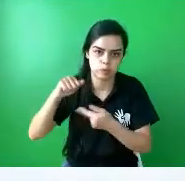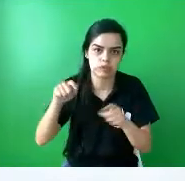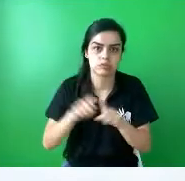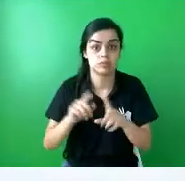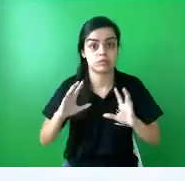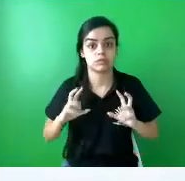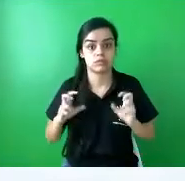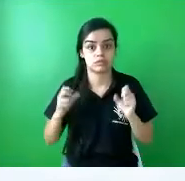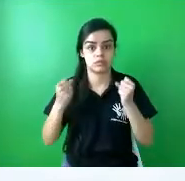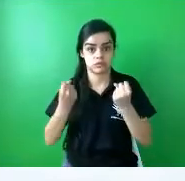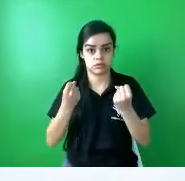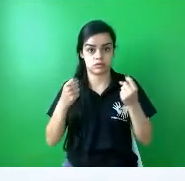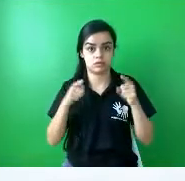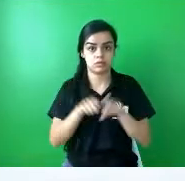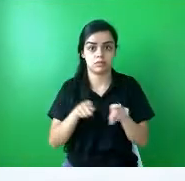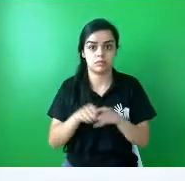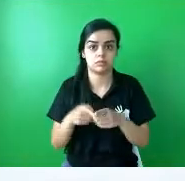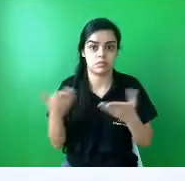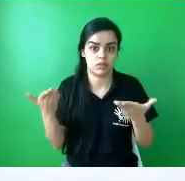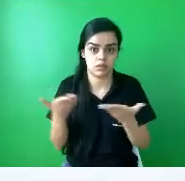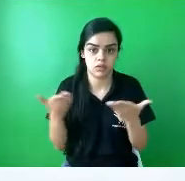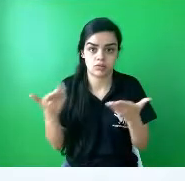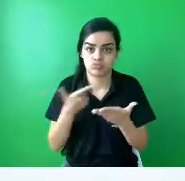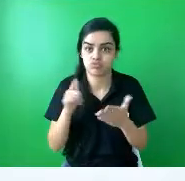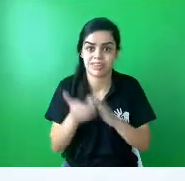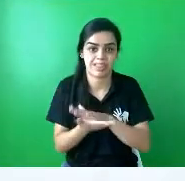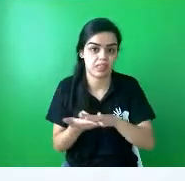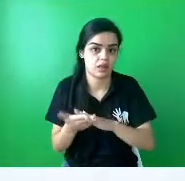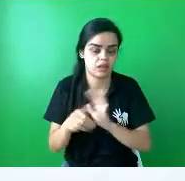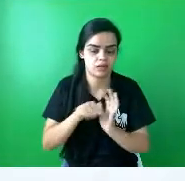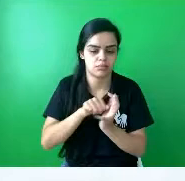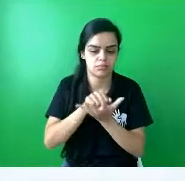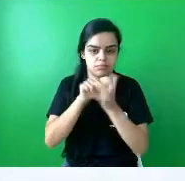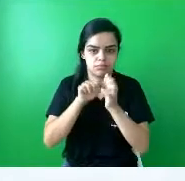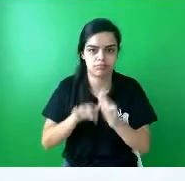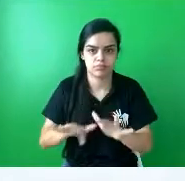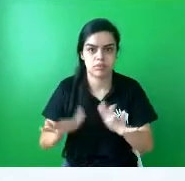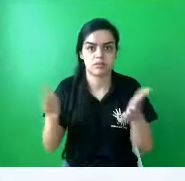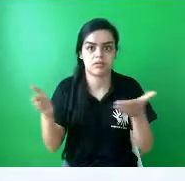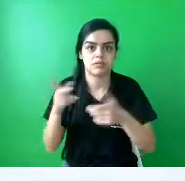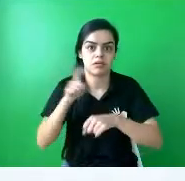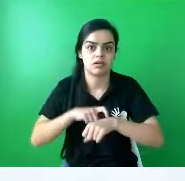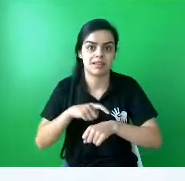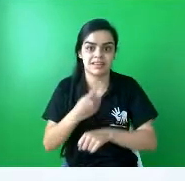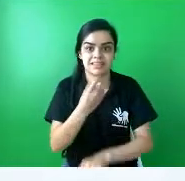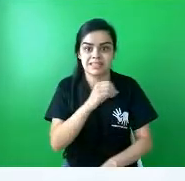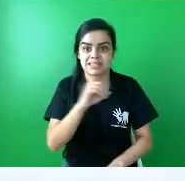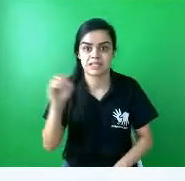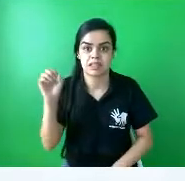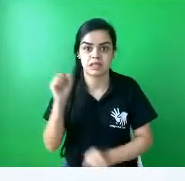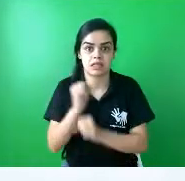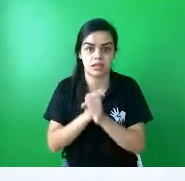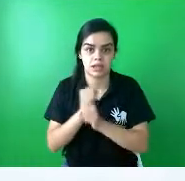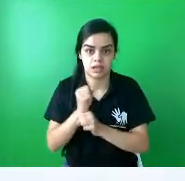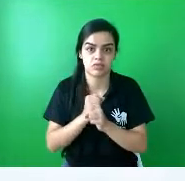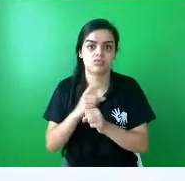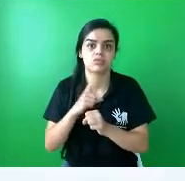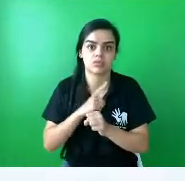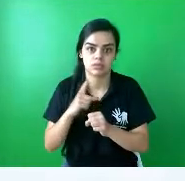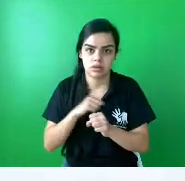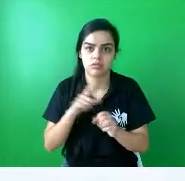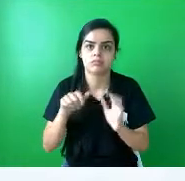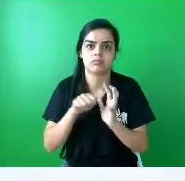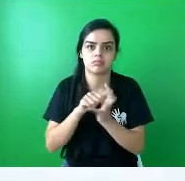enfrentamos. Nesse século não havia tido nenhuma pandemia e a gente tem aí um ciclo de a cada 100 anos o mundo enfrenta uma pandemia muito